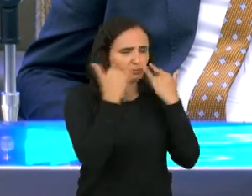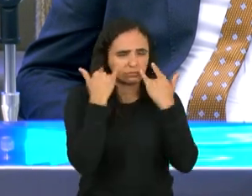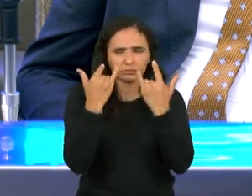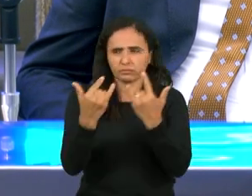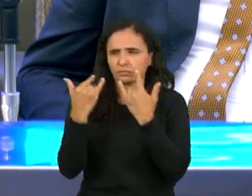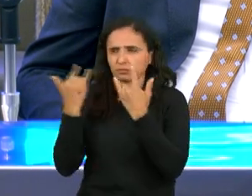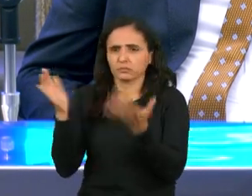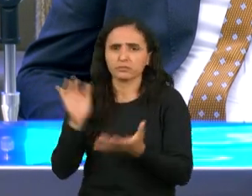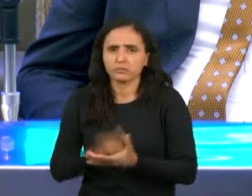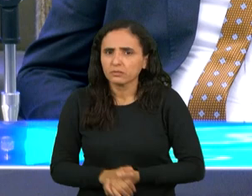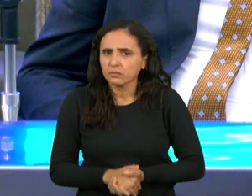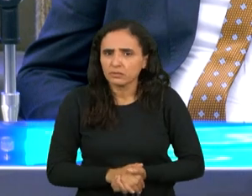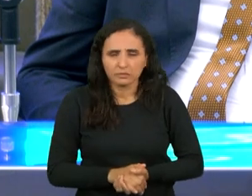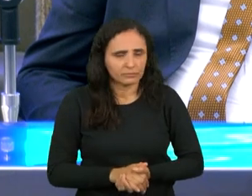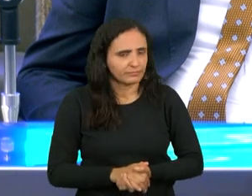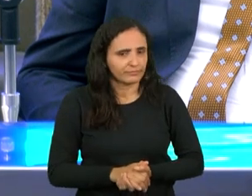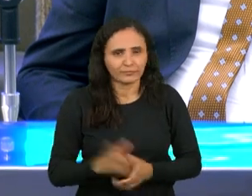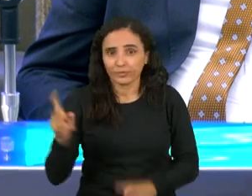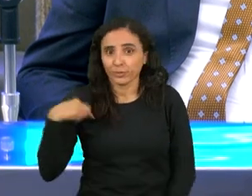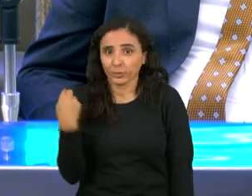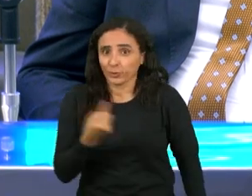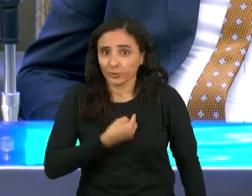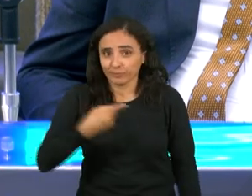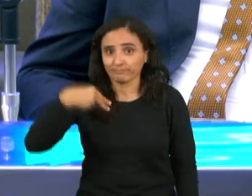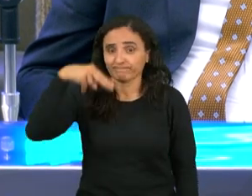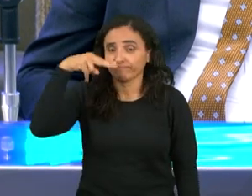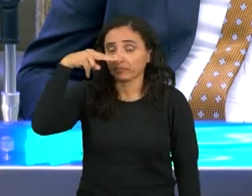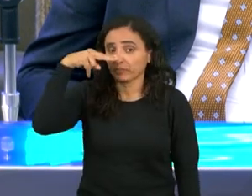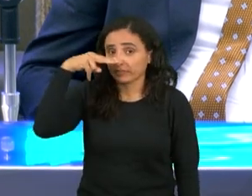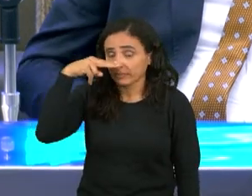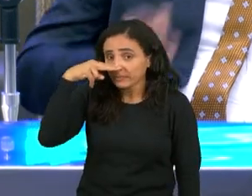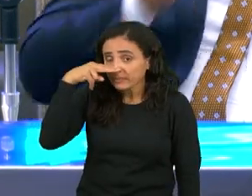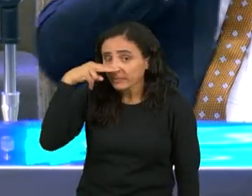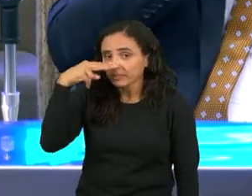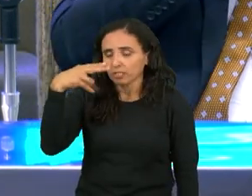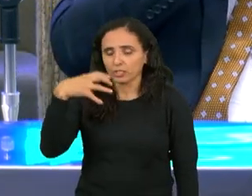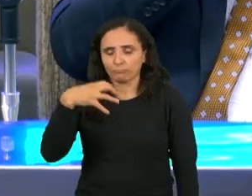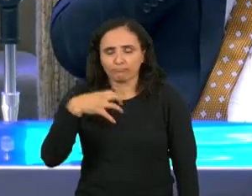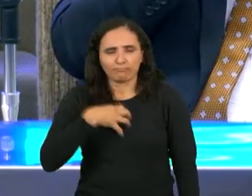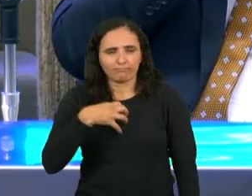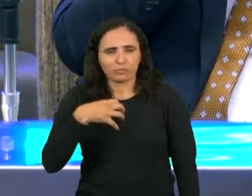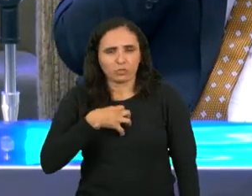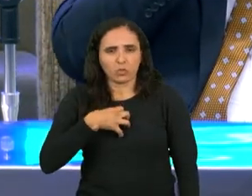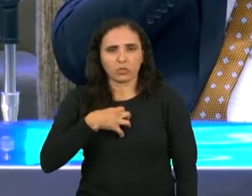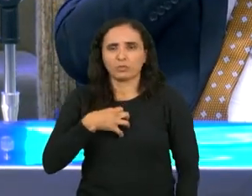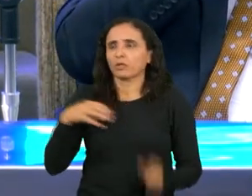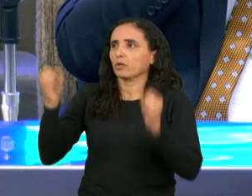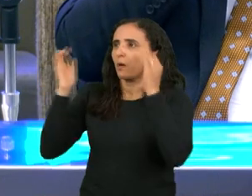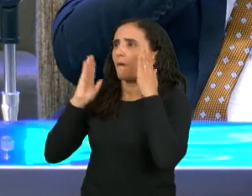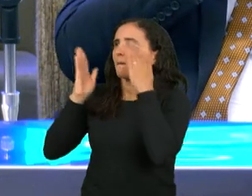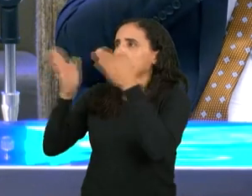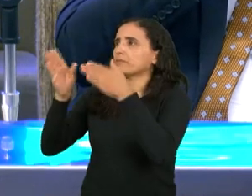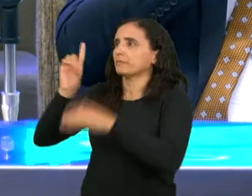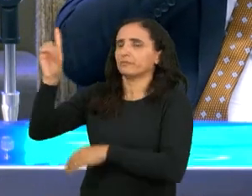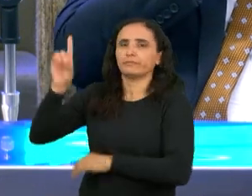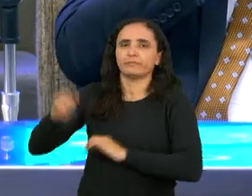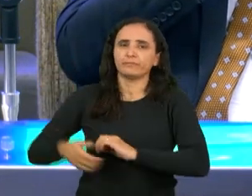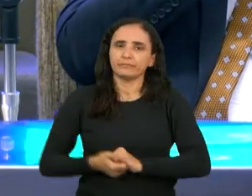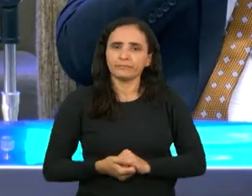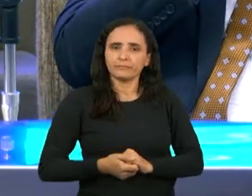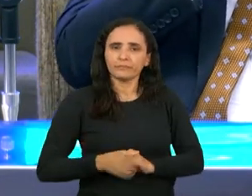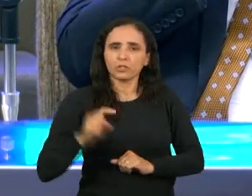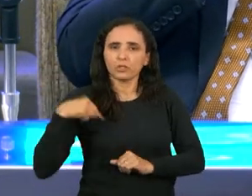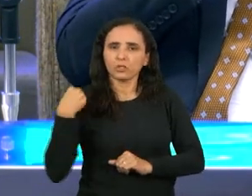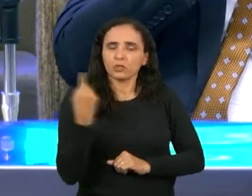na vida trivial que vive de se entender preciso no entendimento ou seja